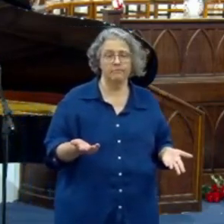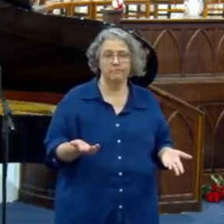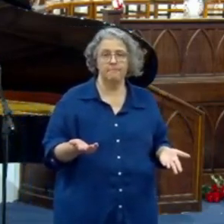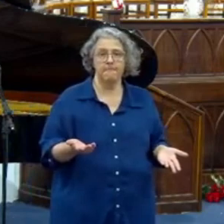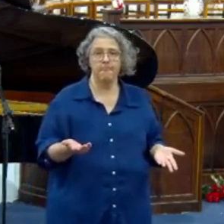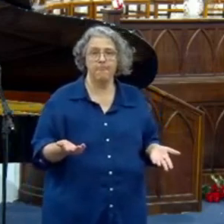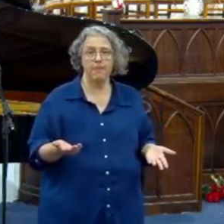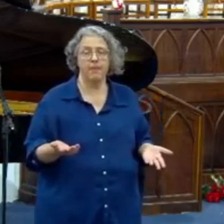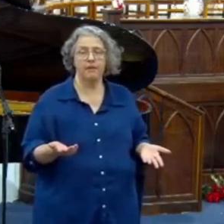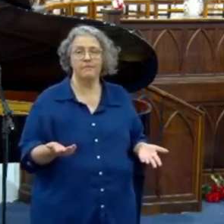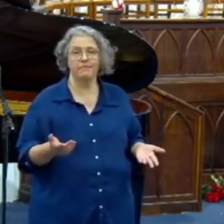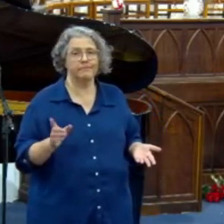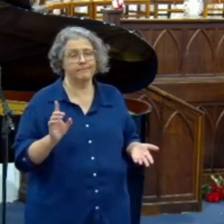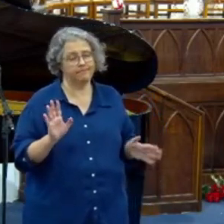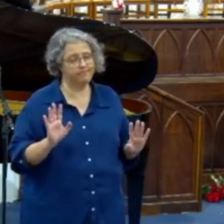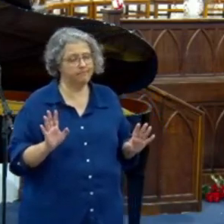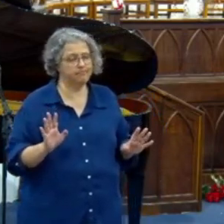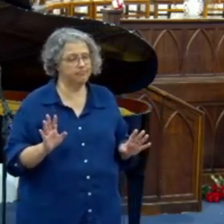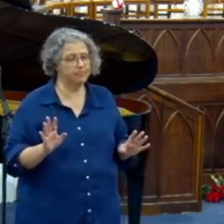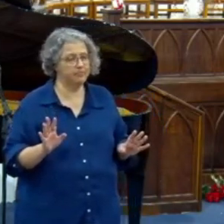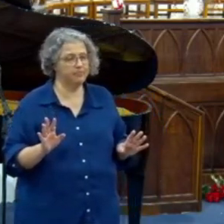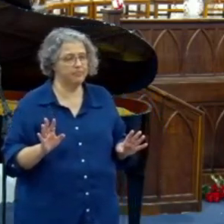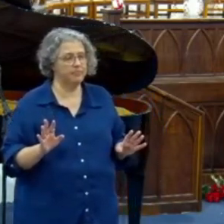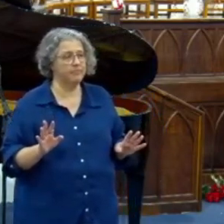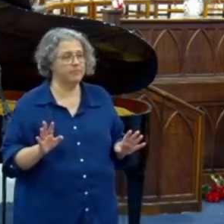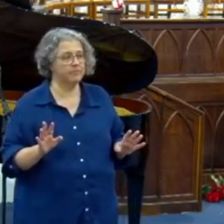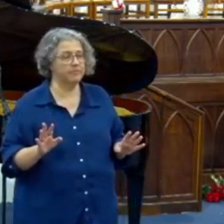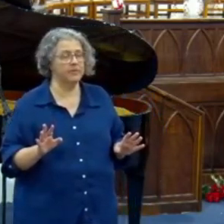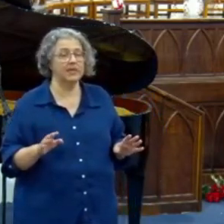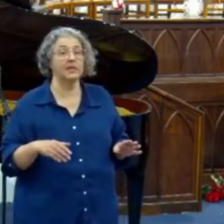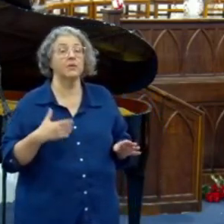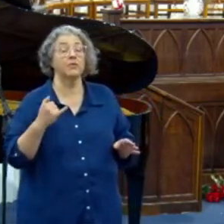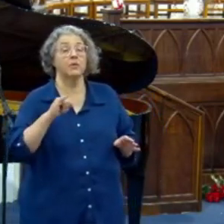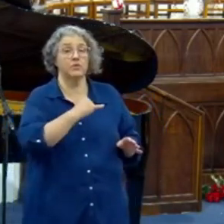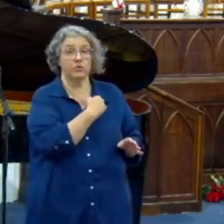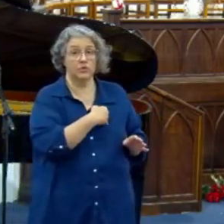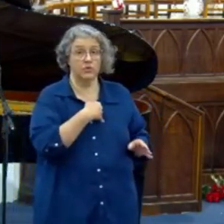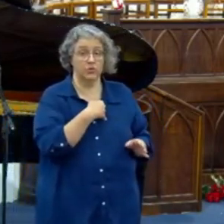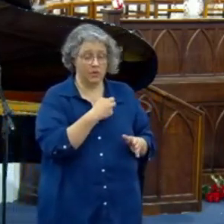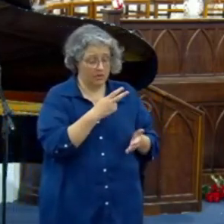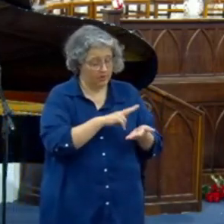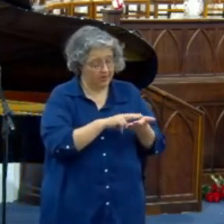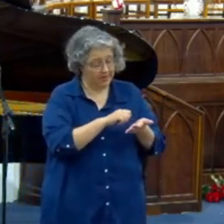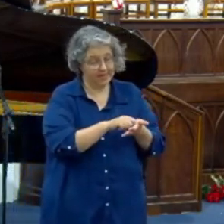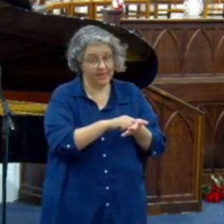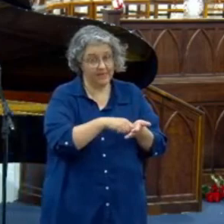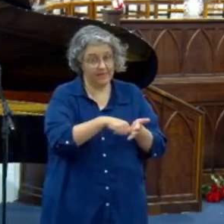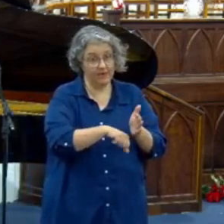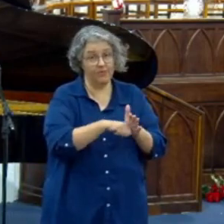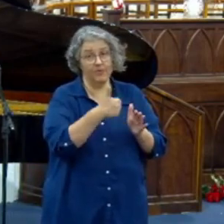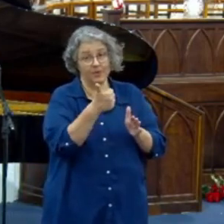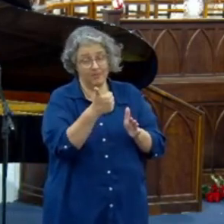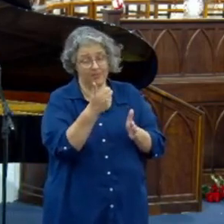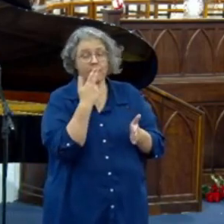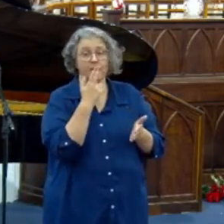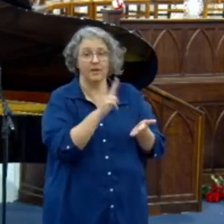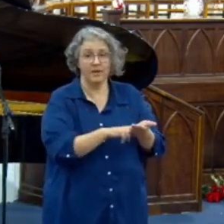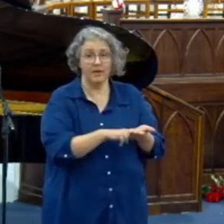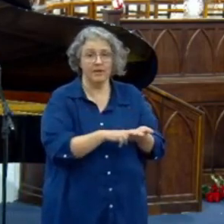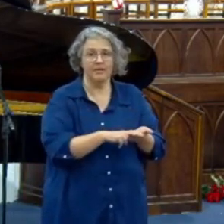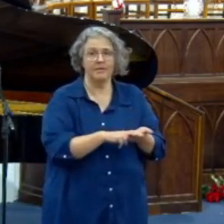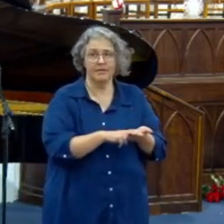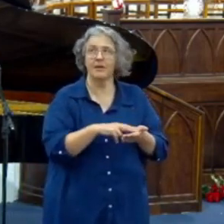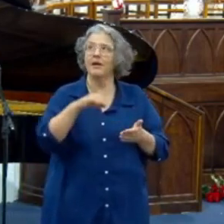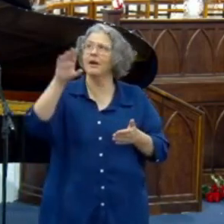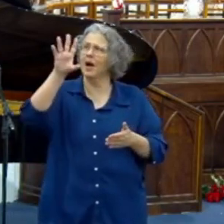só cumprir regras, não. Quando João escreveu na sua primeira carta, ele diz no capítulo 5, porque este é o